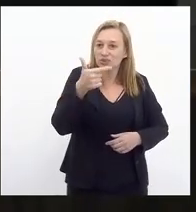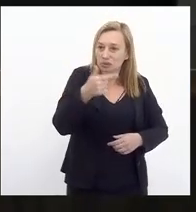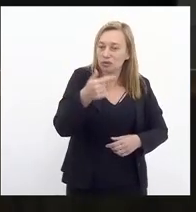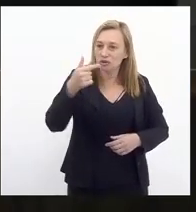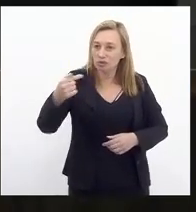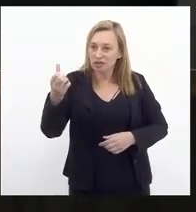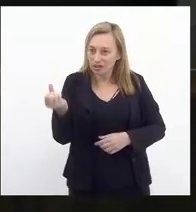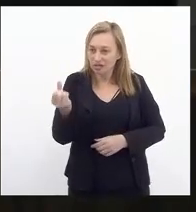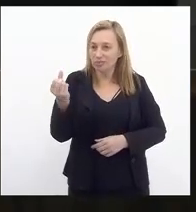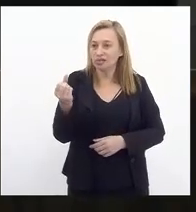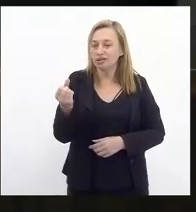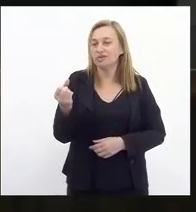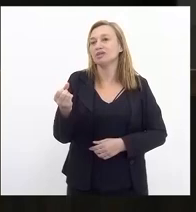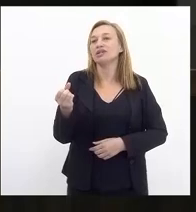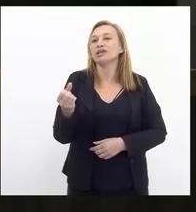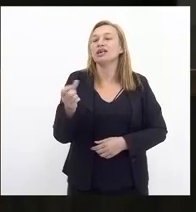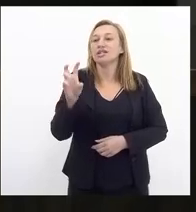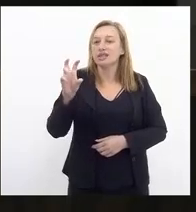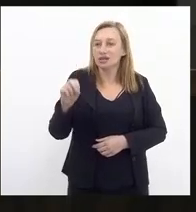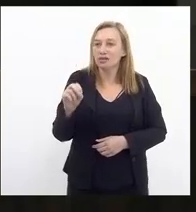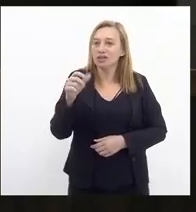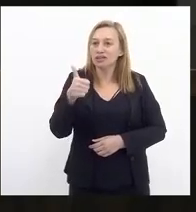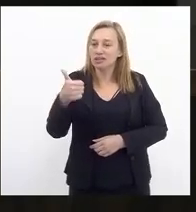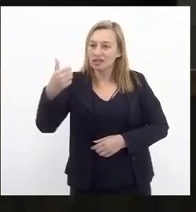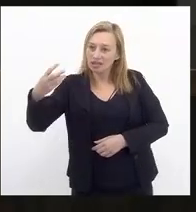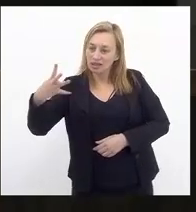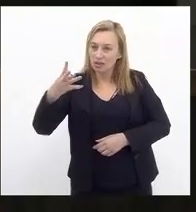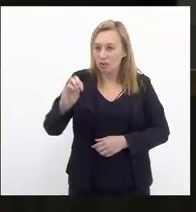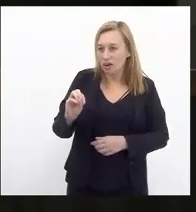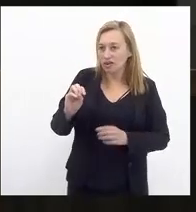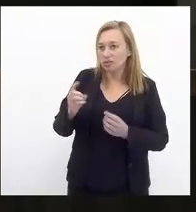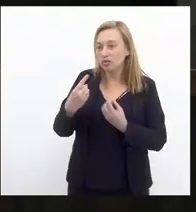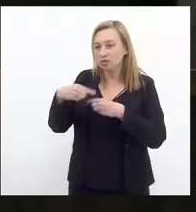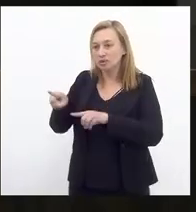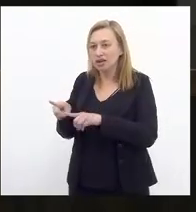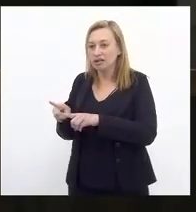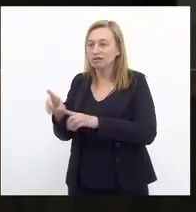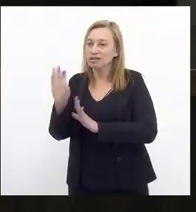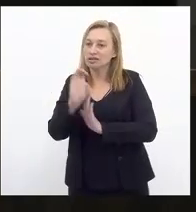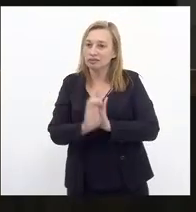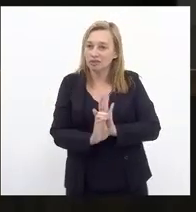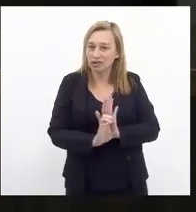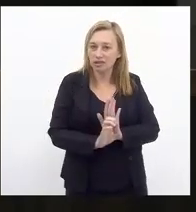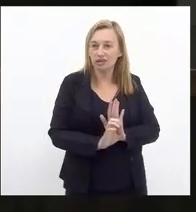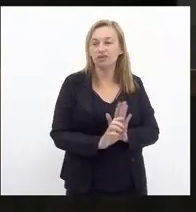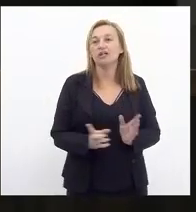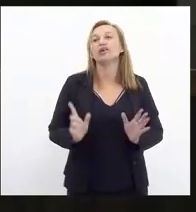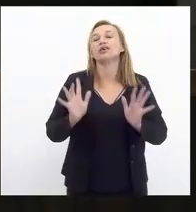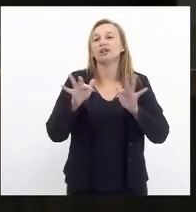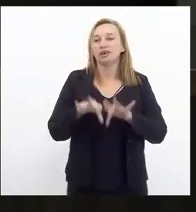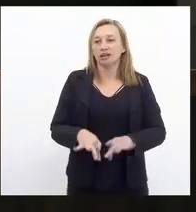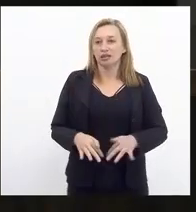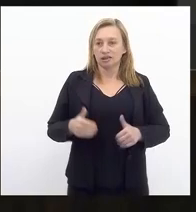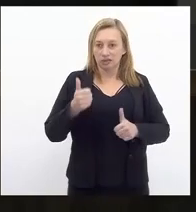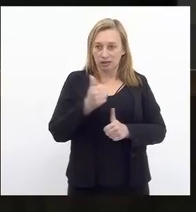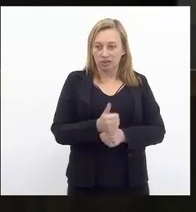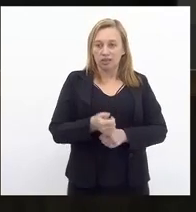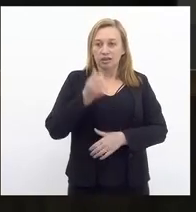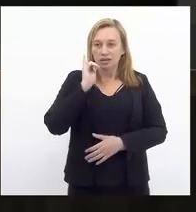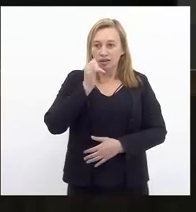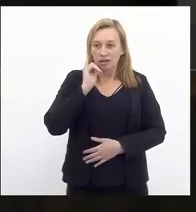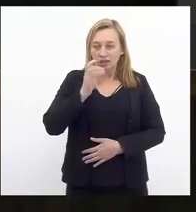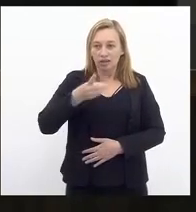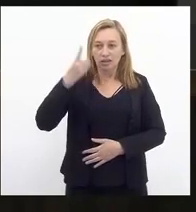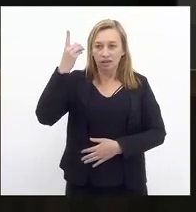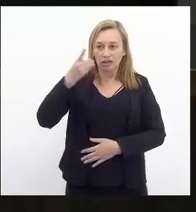1265 agindo menos 50 e 64 contrário às emendas é concluído com um substitutivo relator